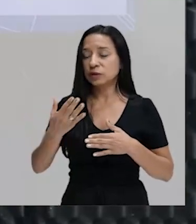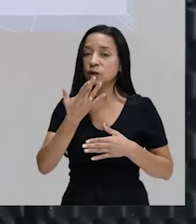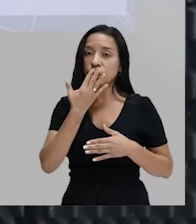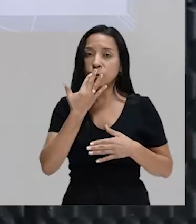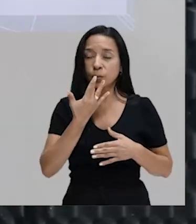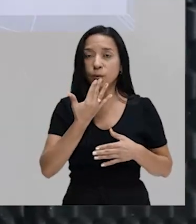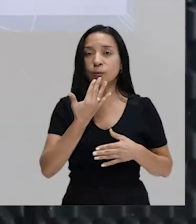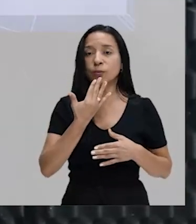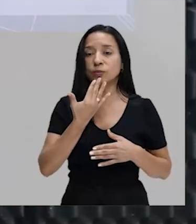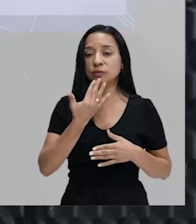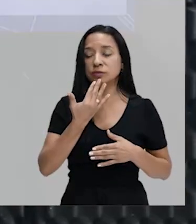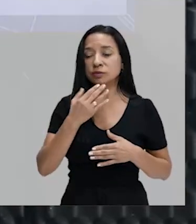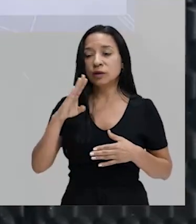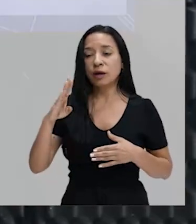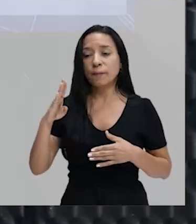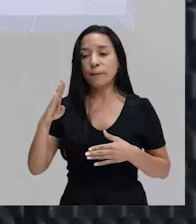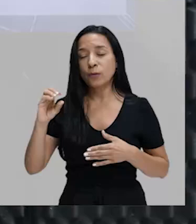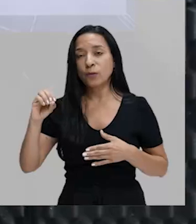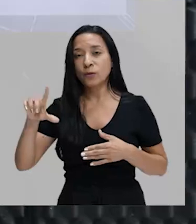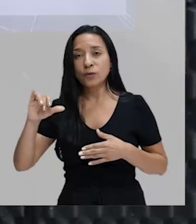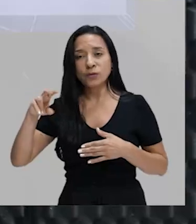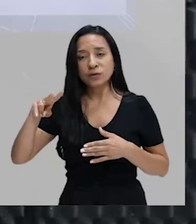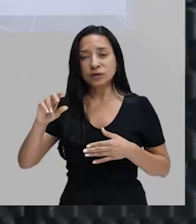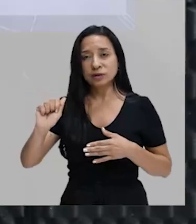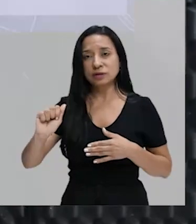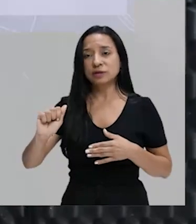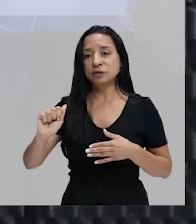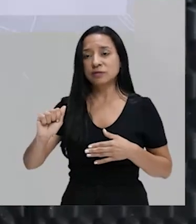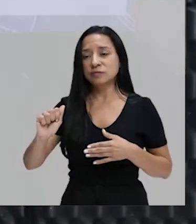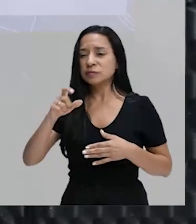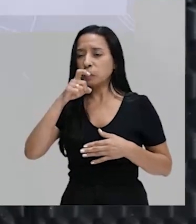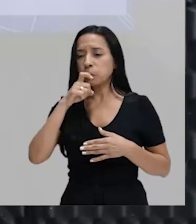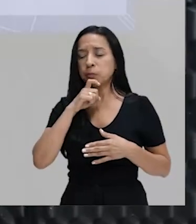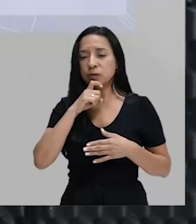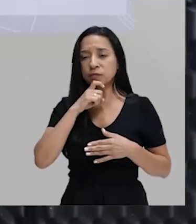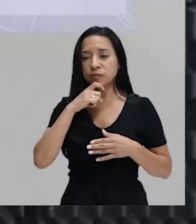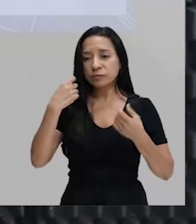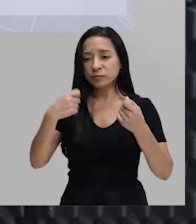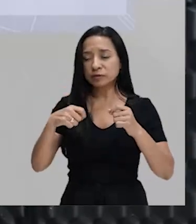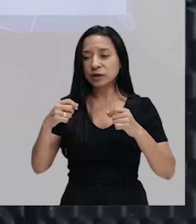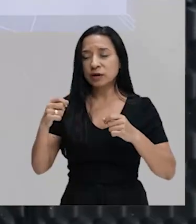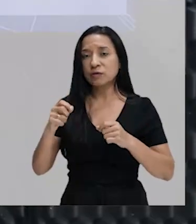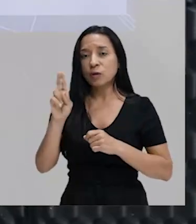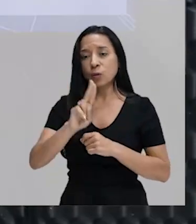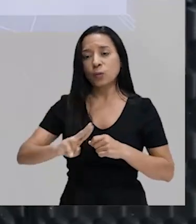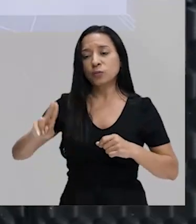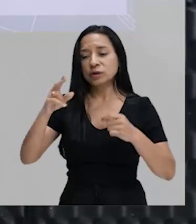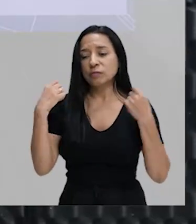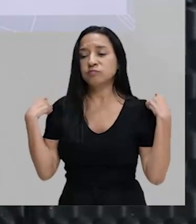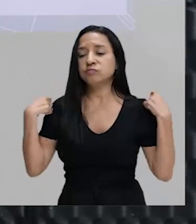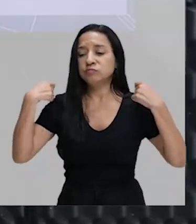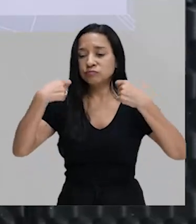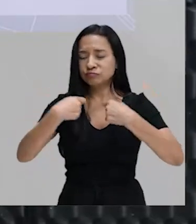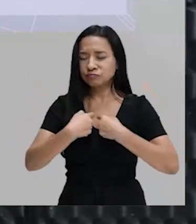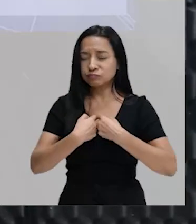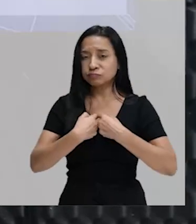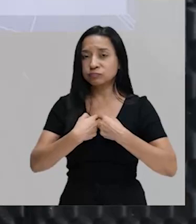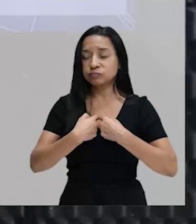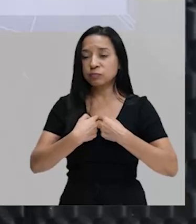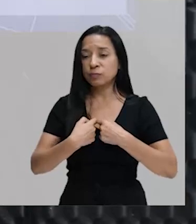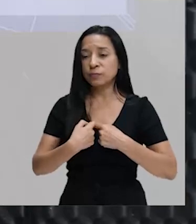cores, na Bolívia, todas aquelas roupas, além de ser muito frio, eles precisaram usar aqueles chales pesados, feitos inclusive às